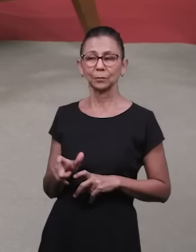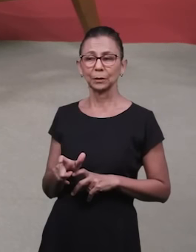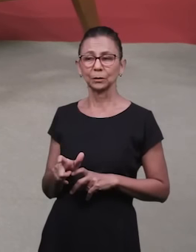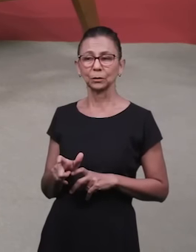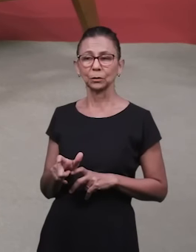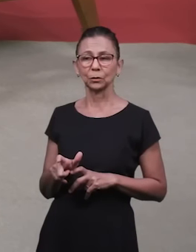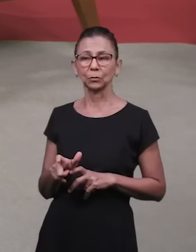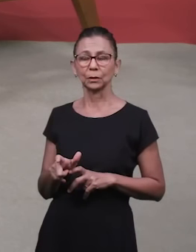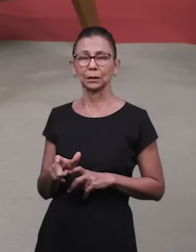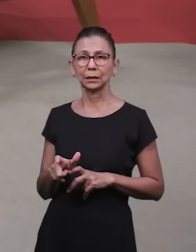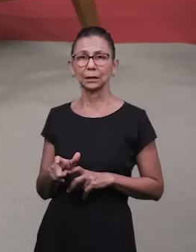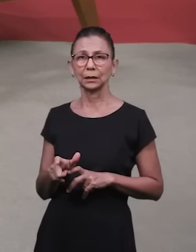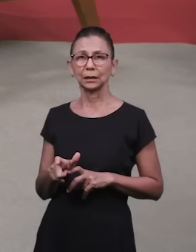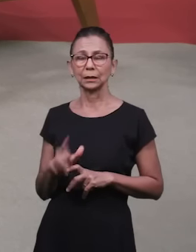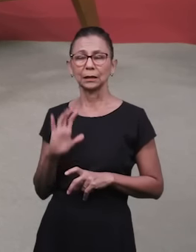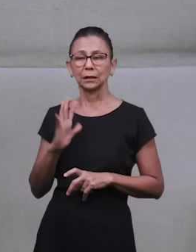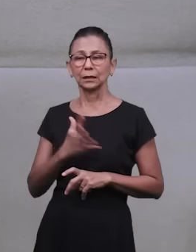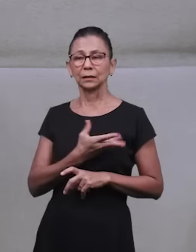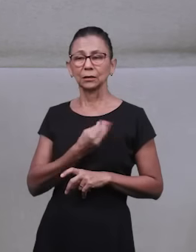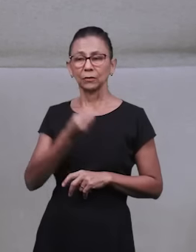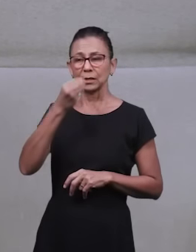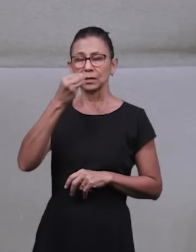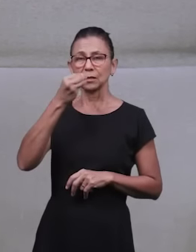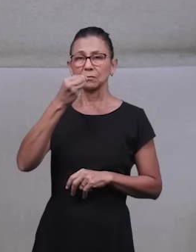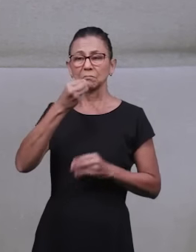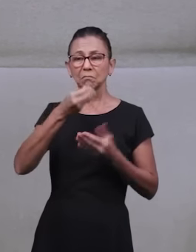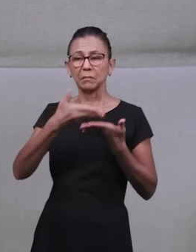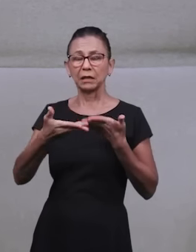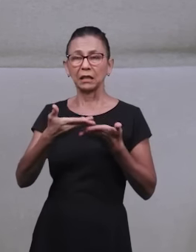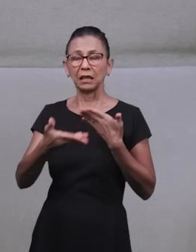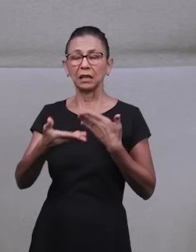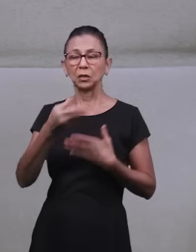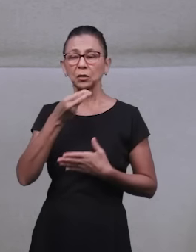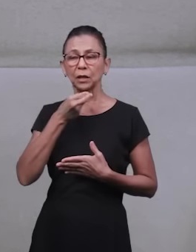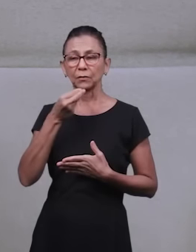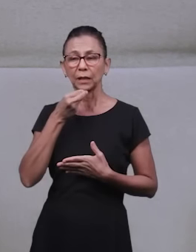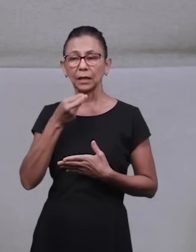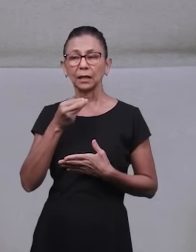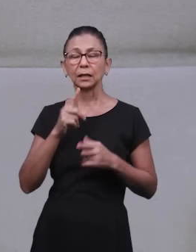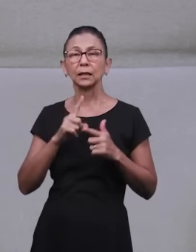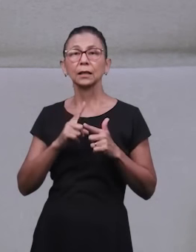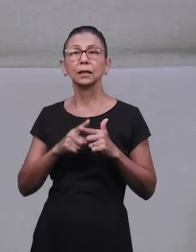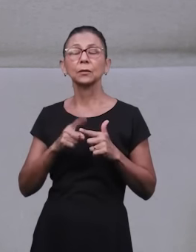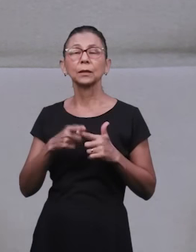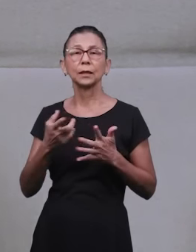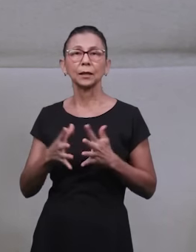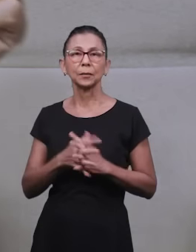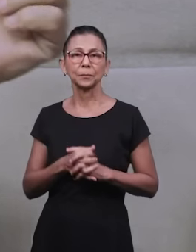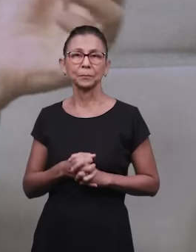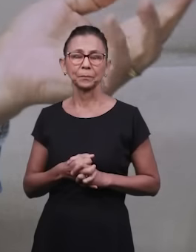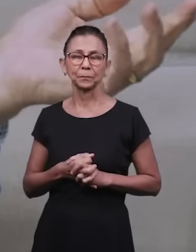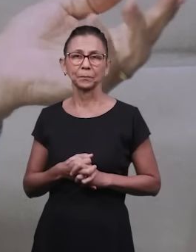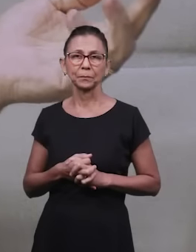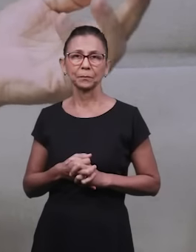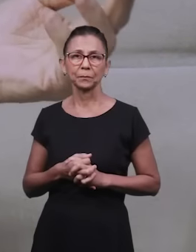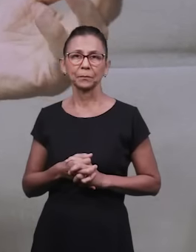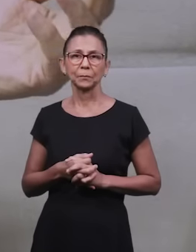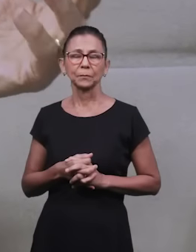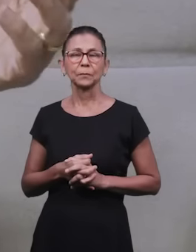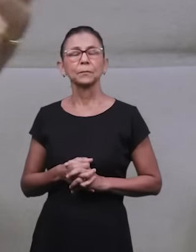Veja. É muito interessante. Né? Veja, a reforma religiosa do século XVI, eu já disse